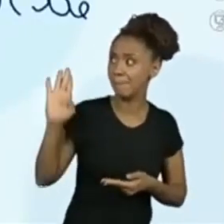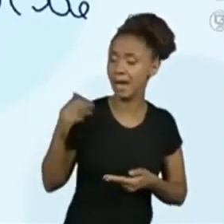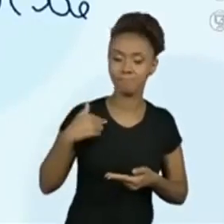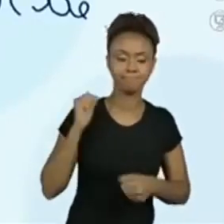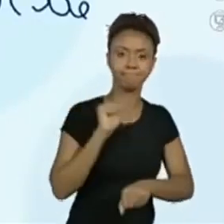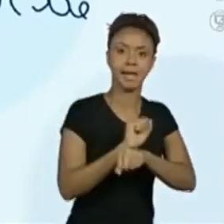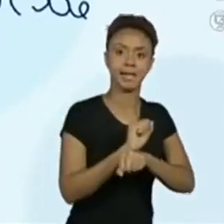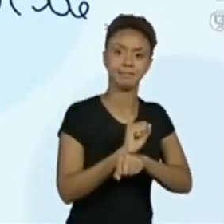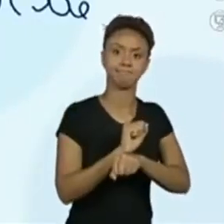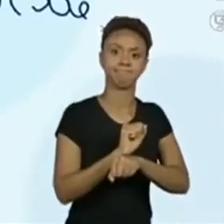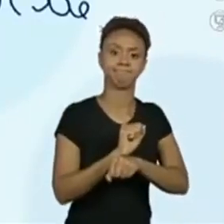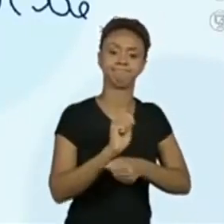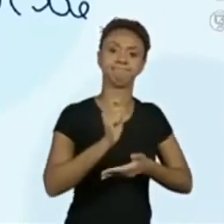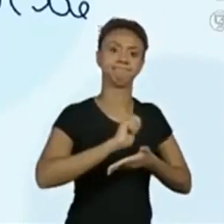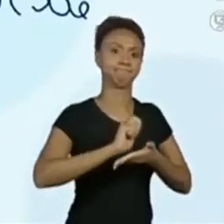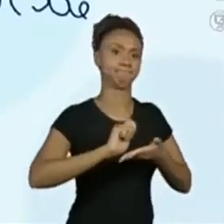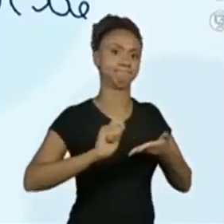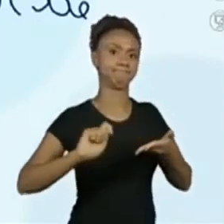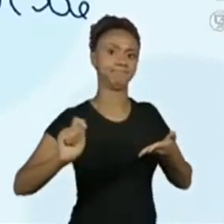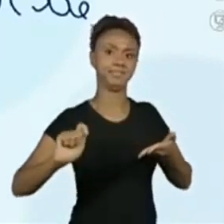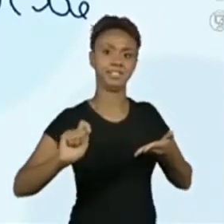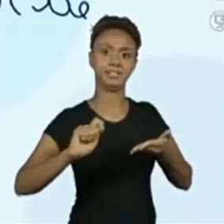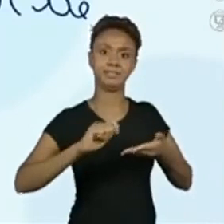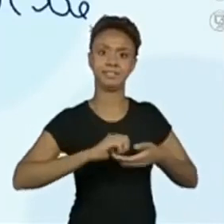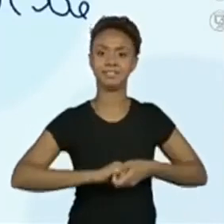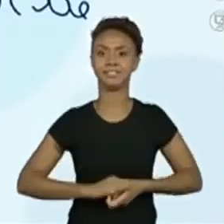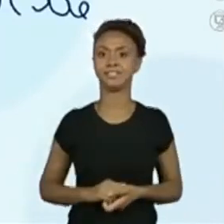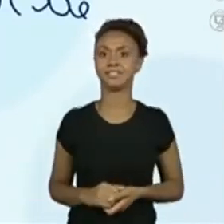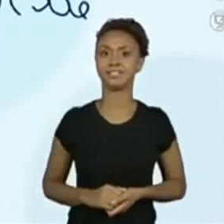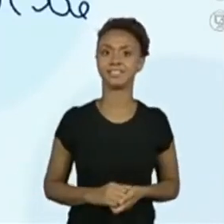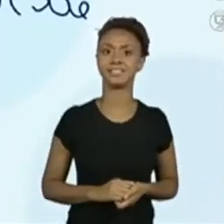de escrever.